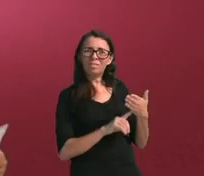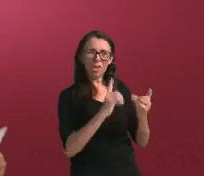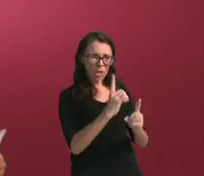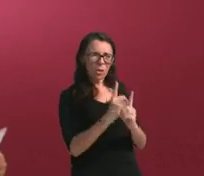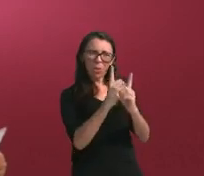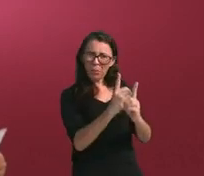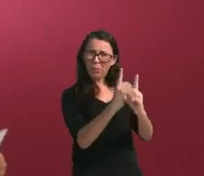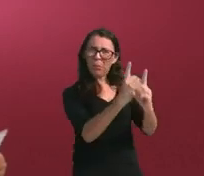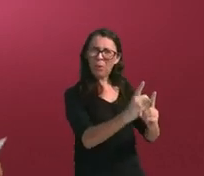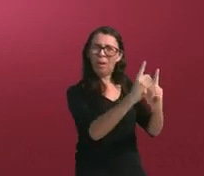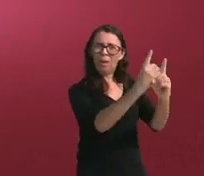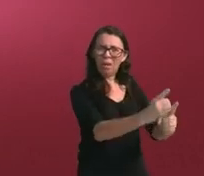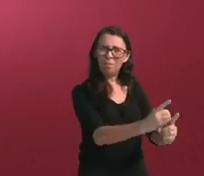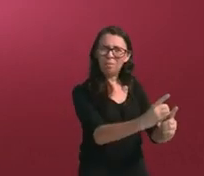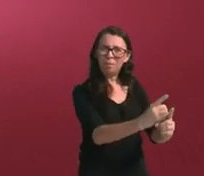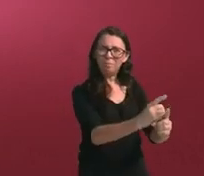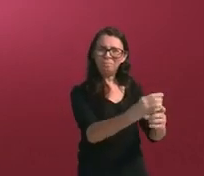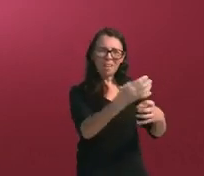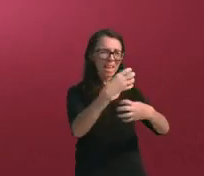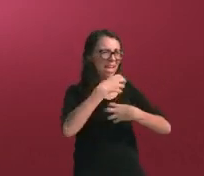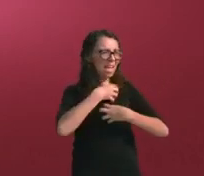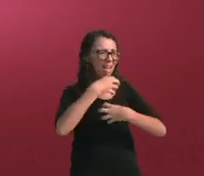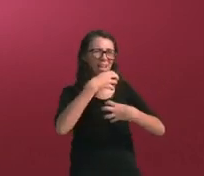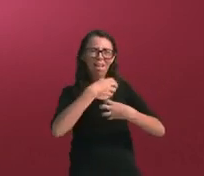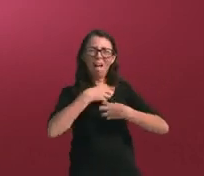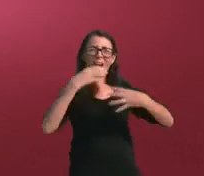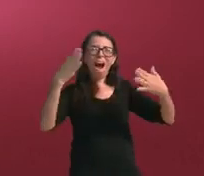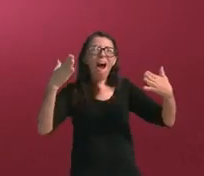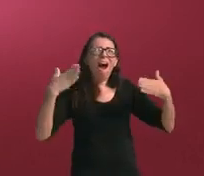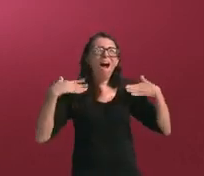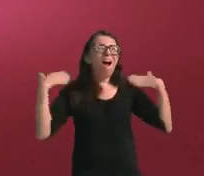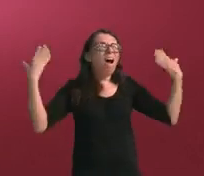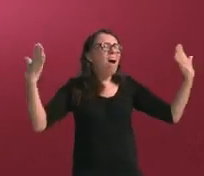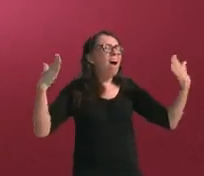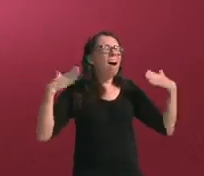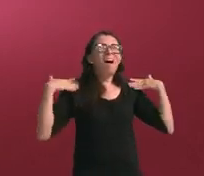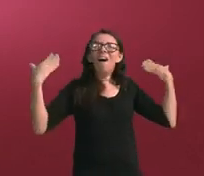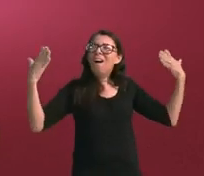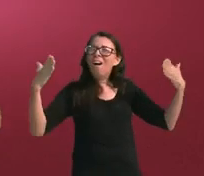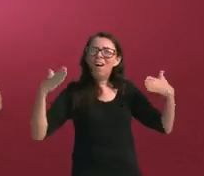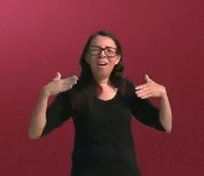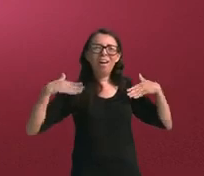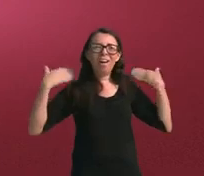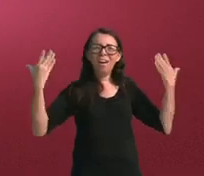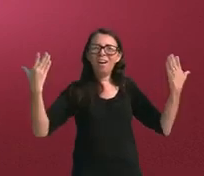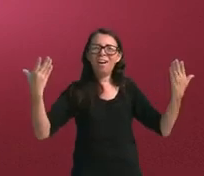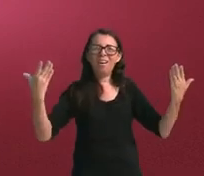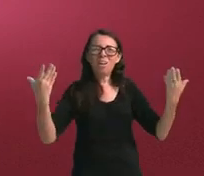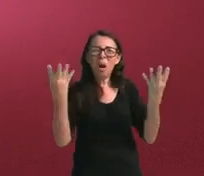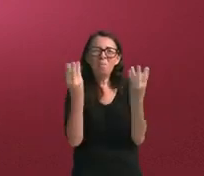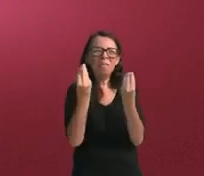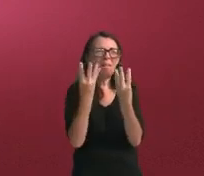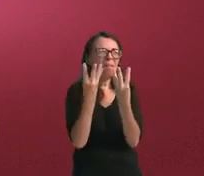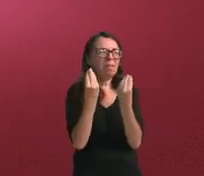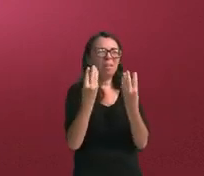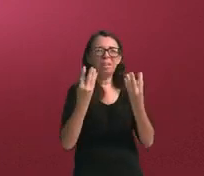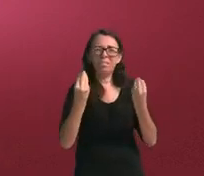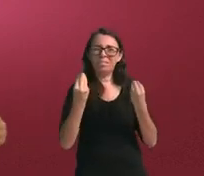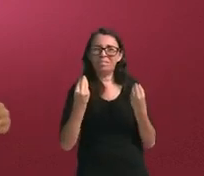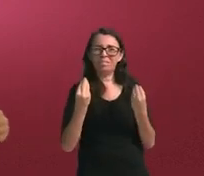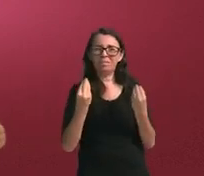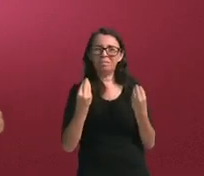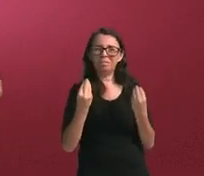pelo teu nome. Olha o retorno. Eles foram obedientes ao versículo 9, né?